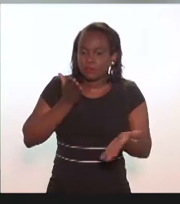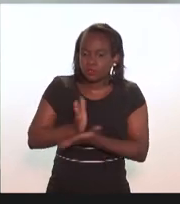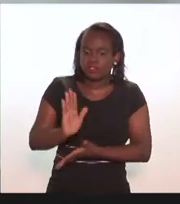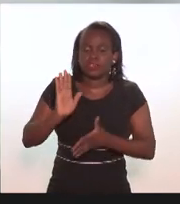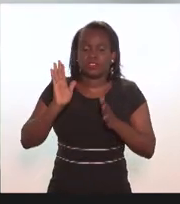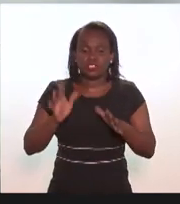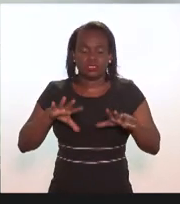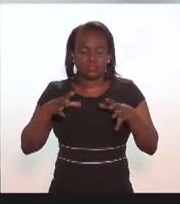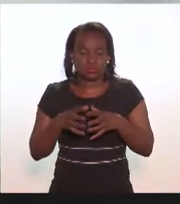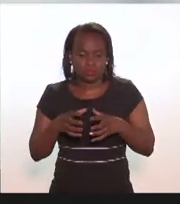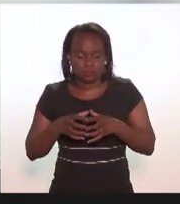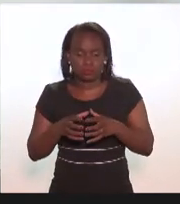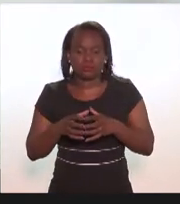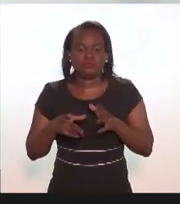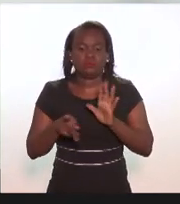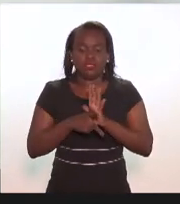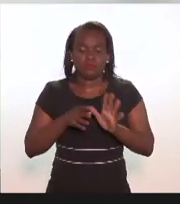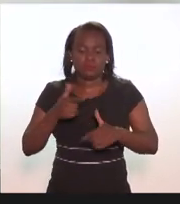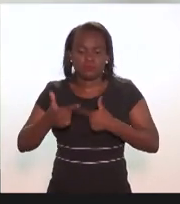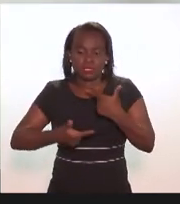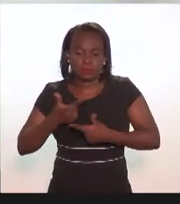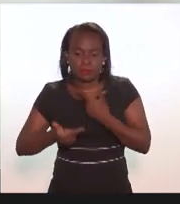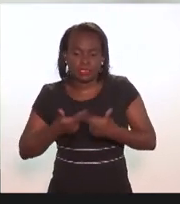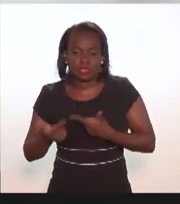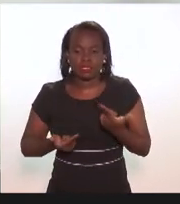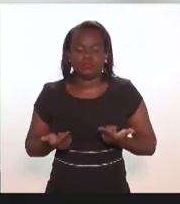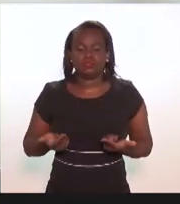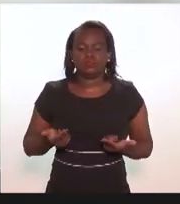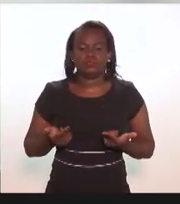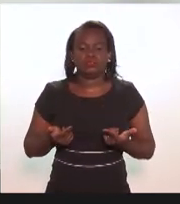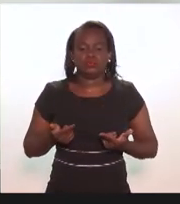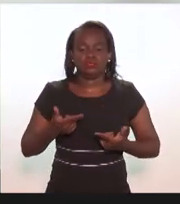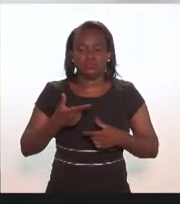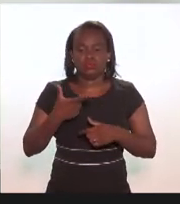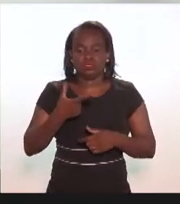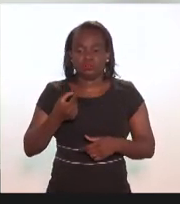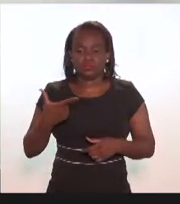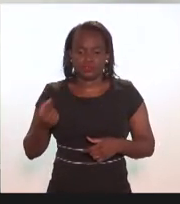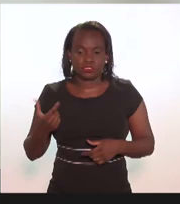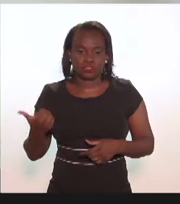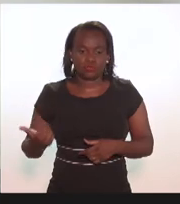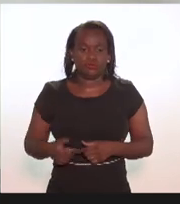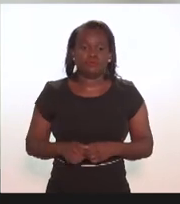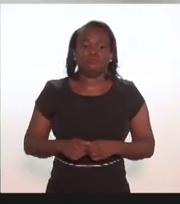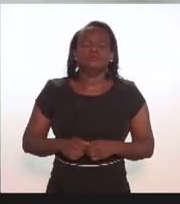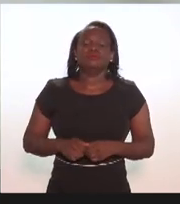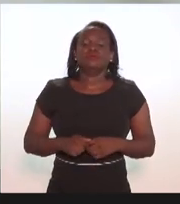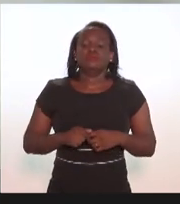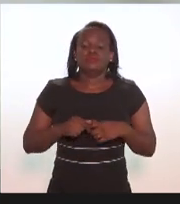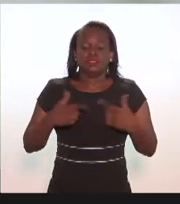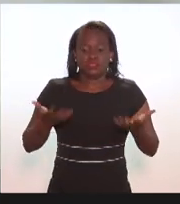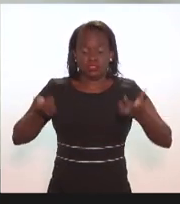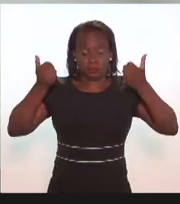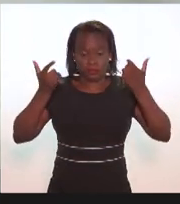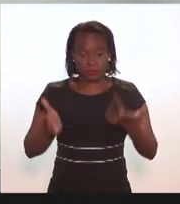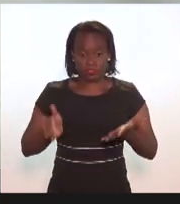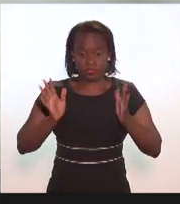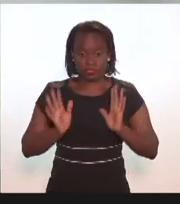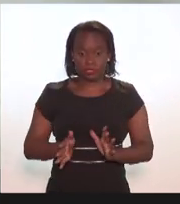pela comissão do plano de trabalho de 2021. Dito isso,